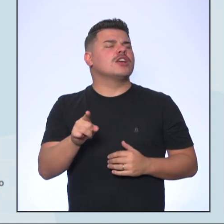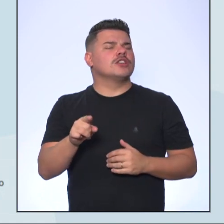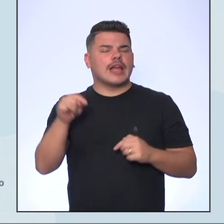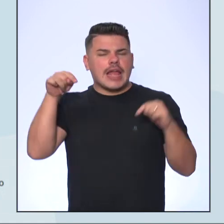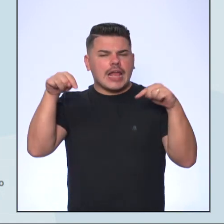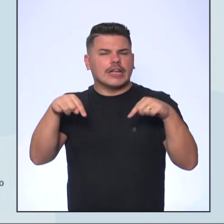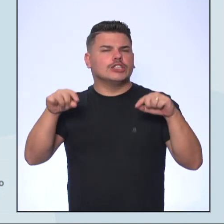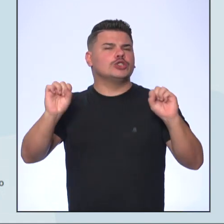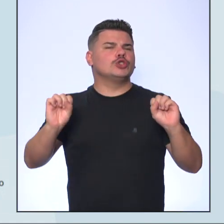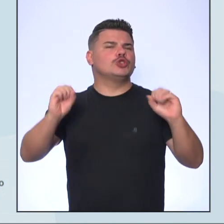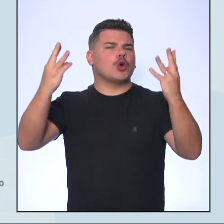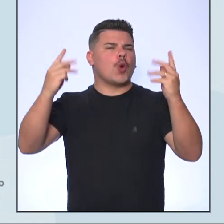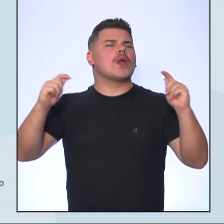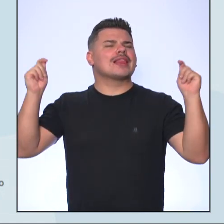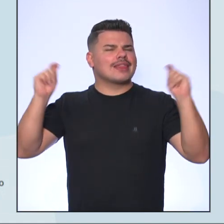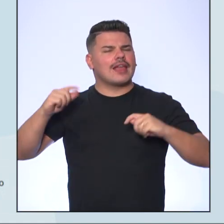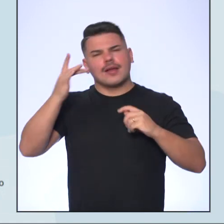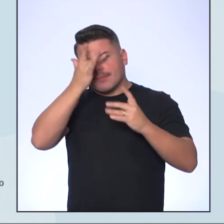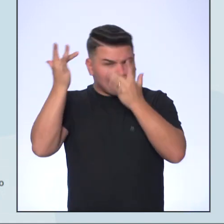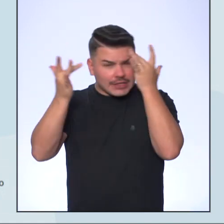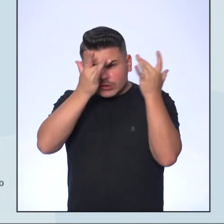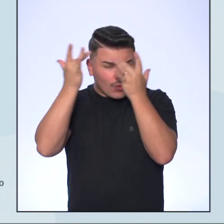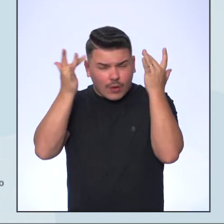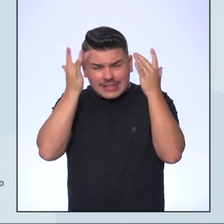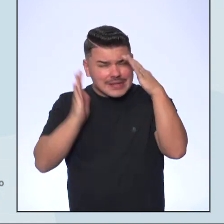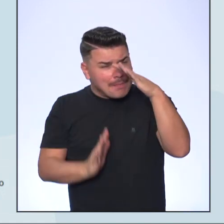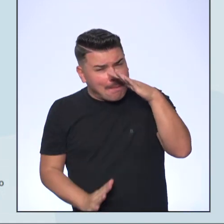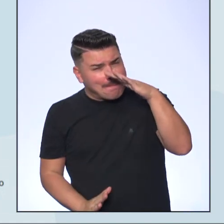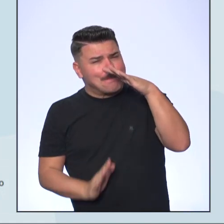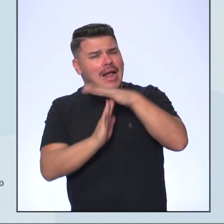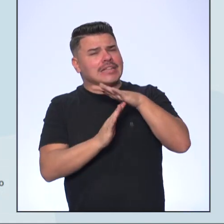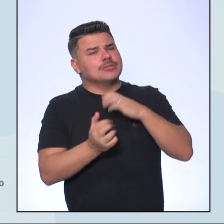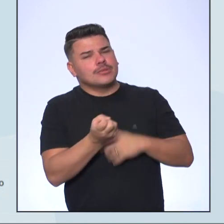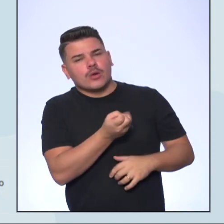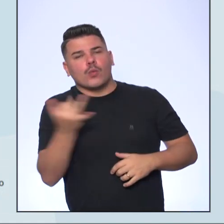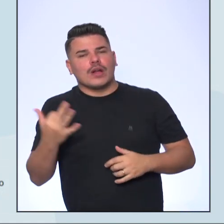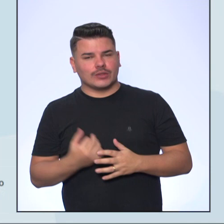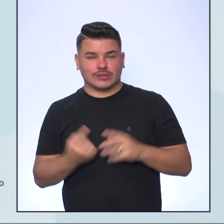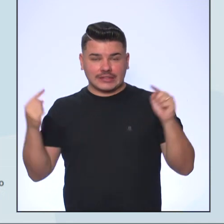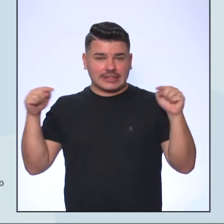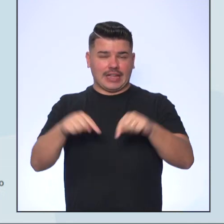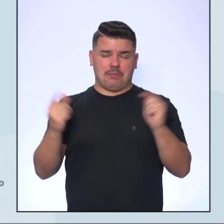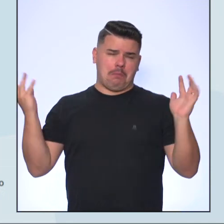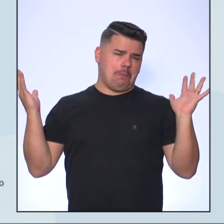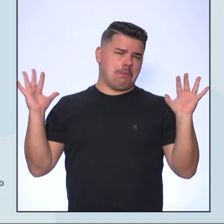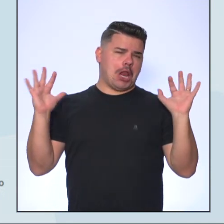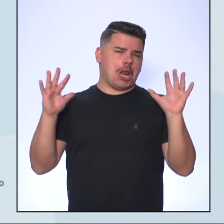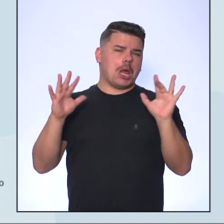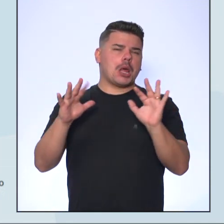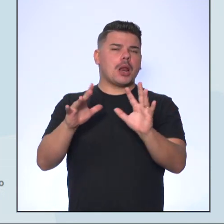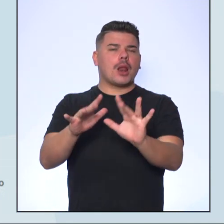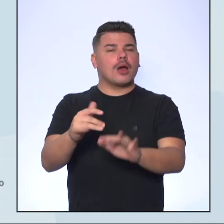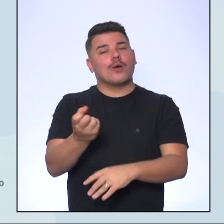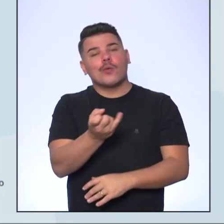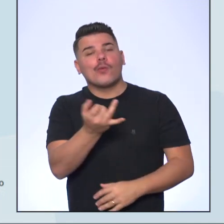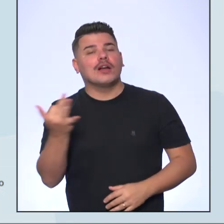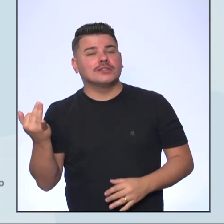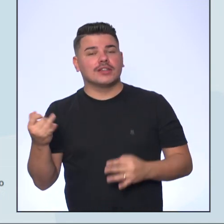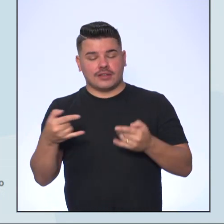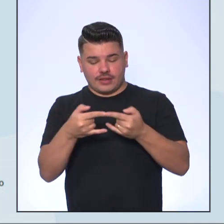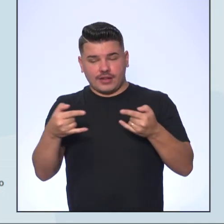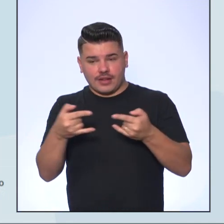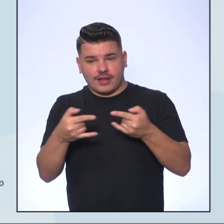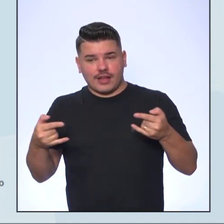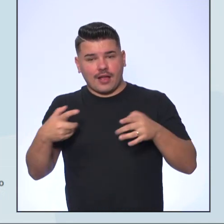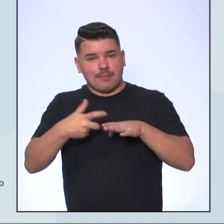a capacidade máxima desse campo de futebol? Quantos ingressos, né?